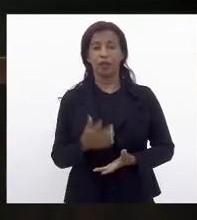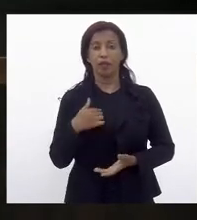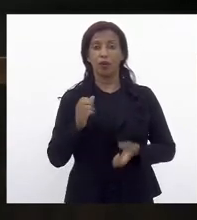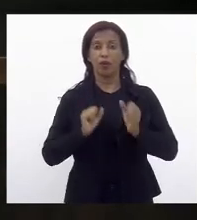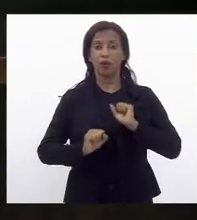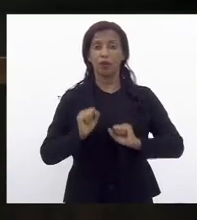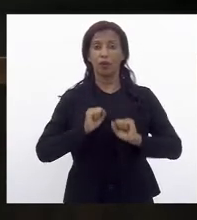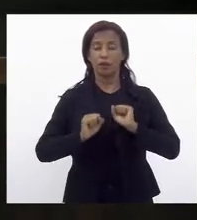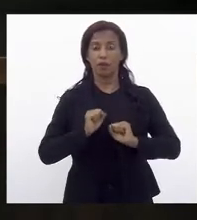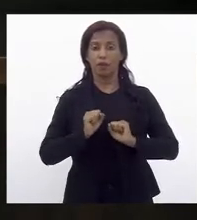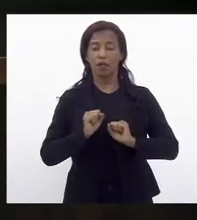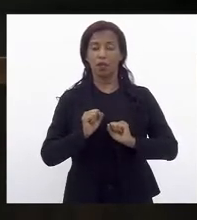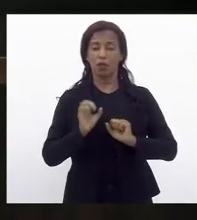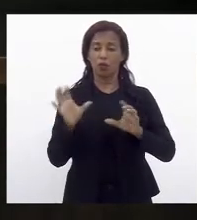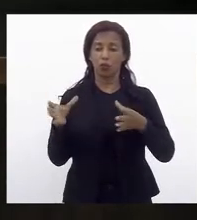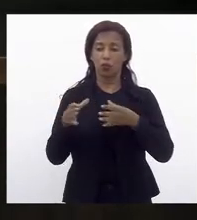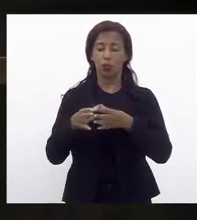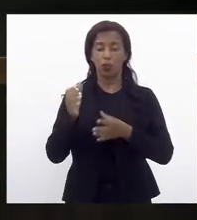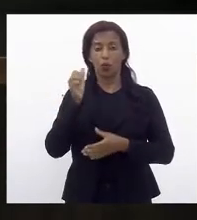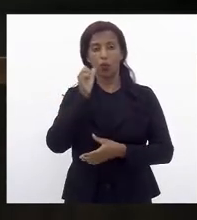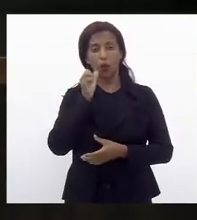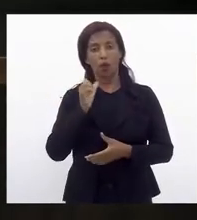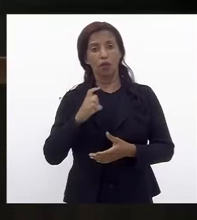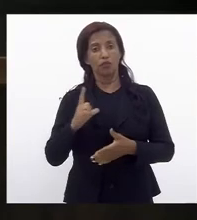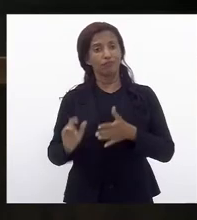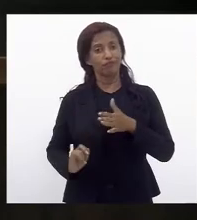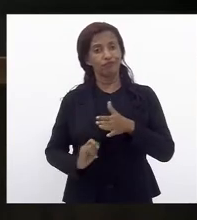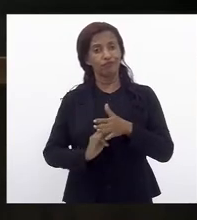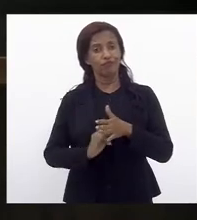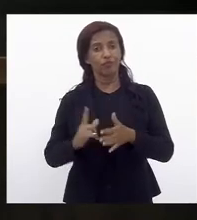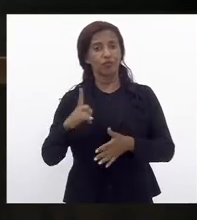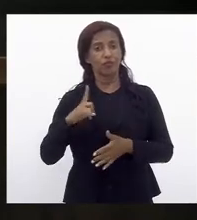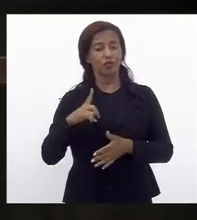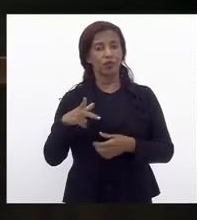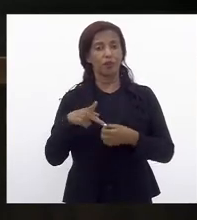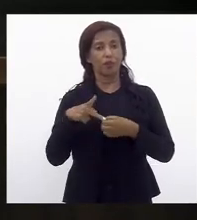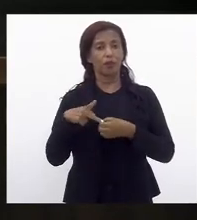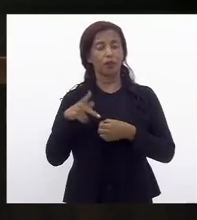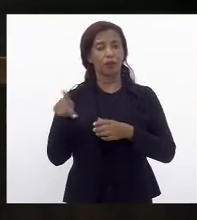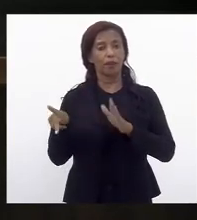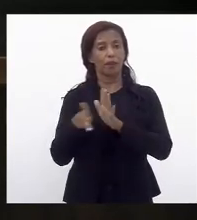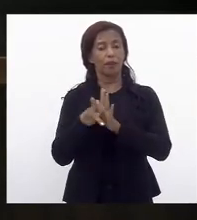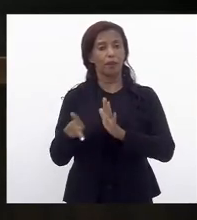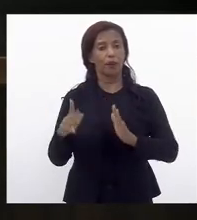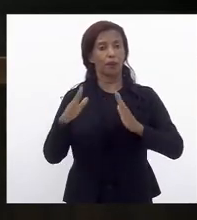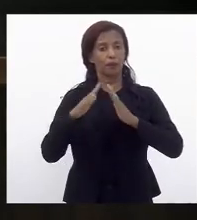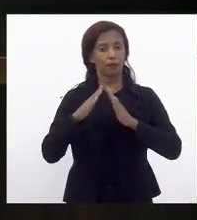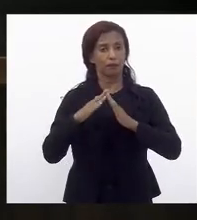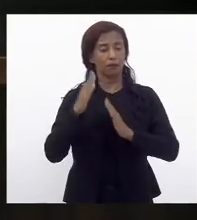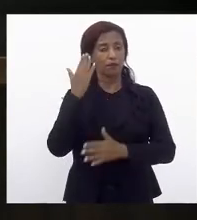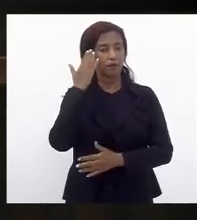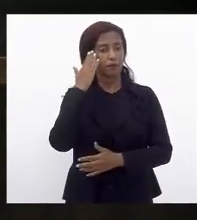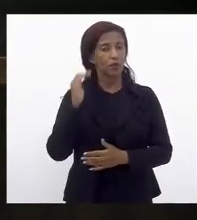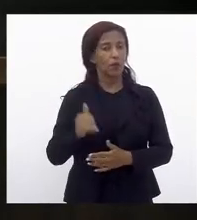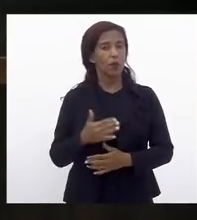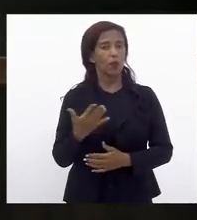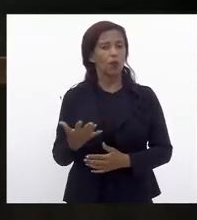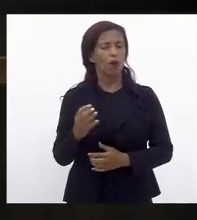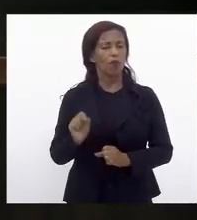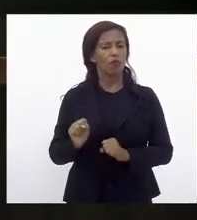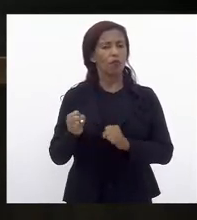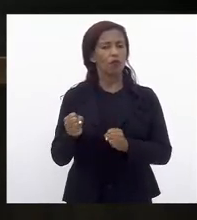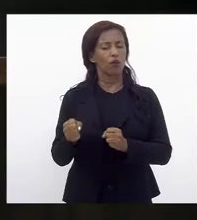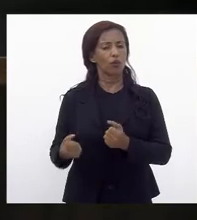da bancada feminina de instituir a Procuradoria da Casa, entendendo como mais um braço